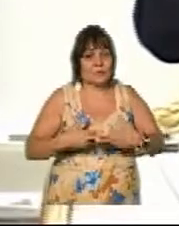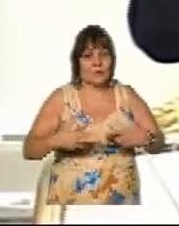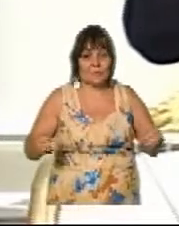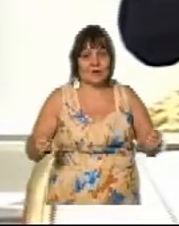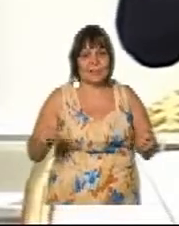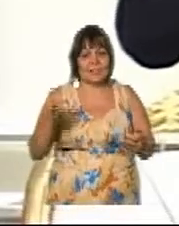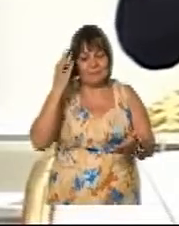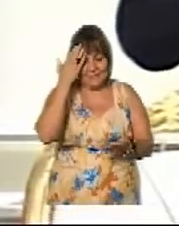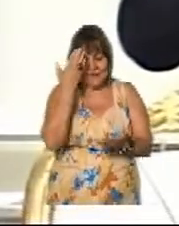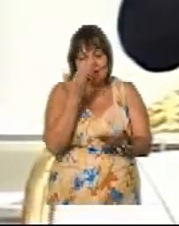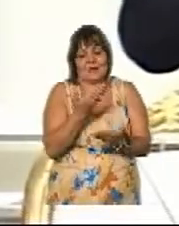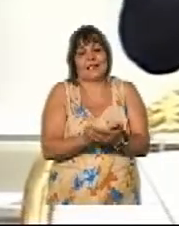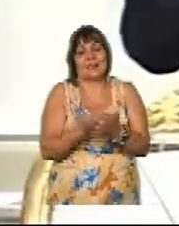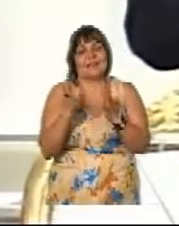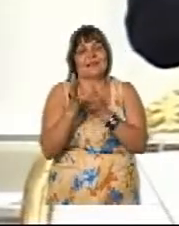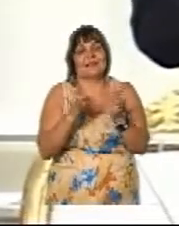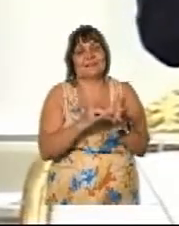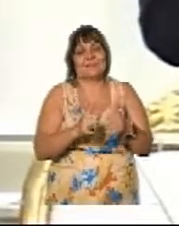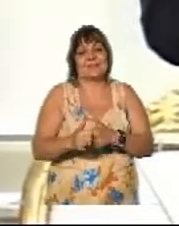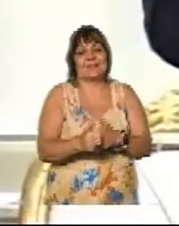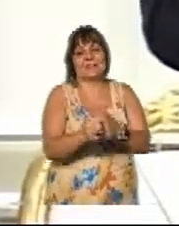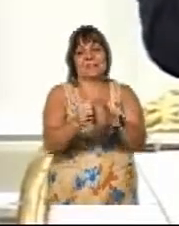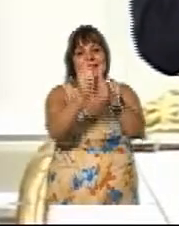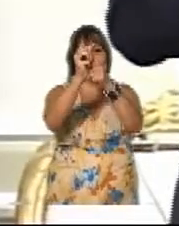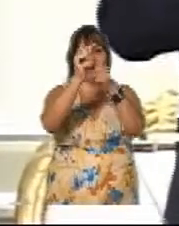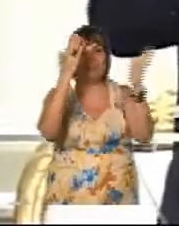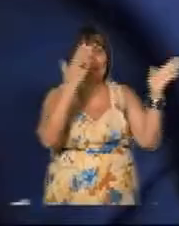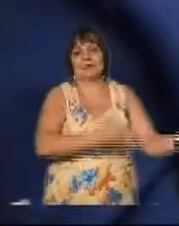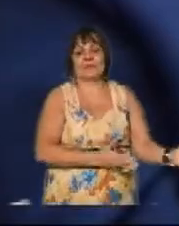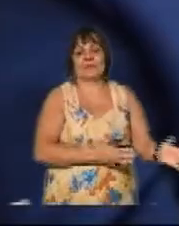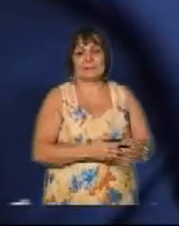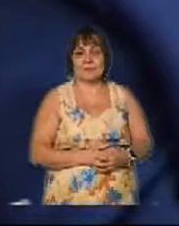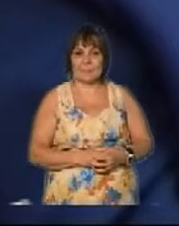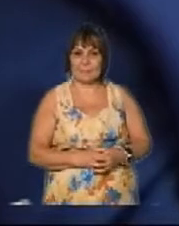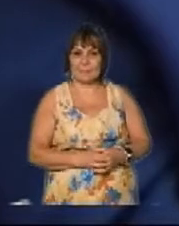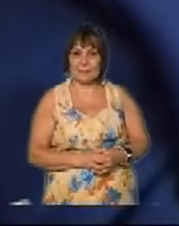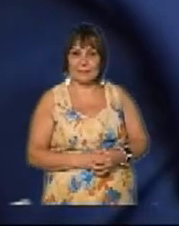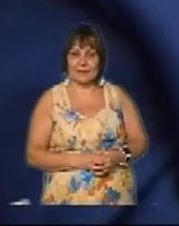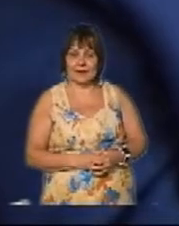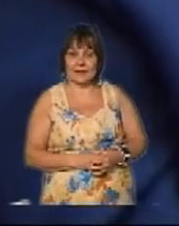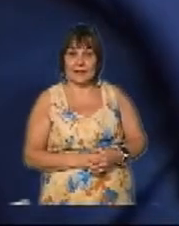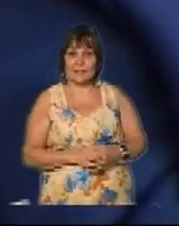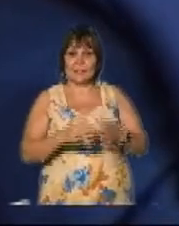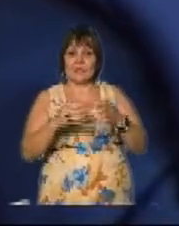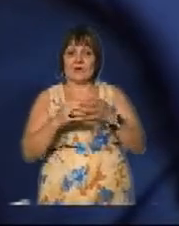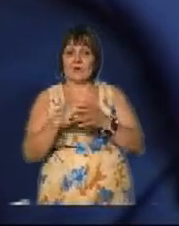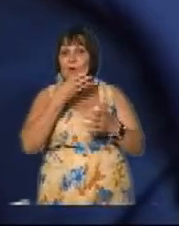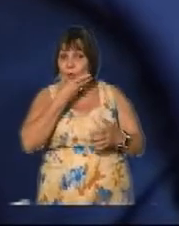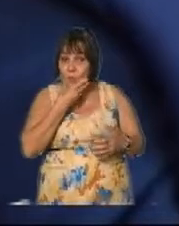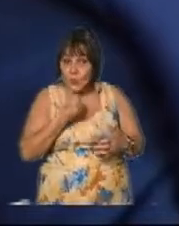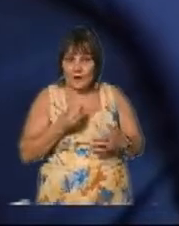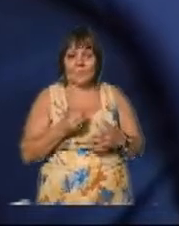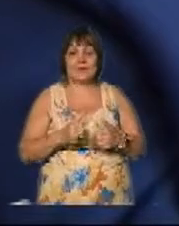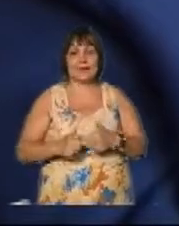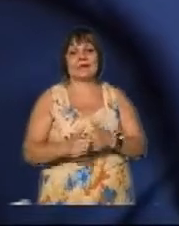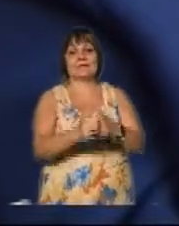na lei do Senhor, e nela medita de dia e de noite. E diz que se você fizer isto, olha o resultado: ele será como uma árvore plantada